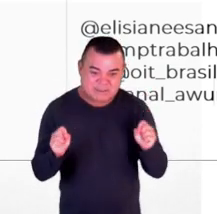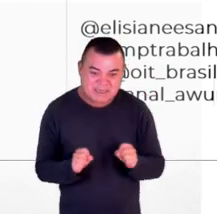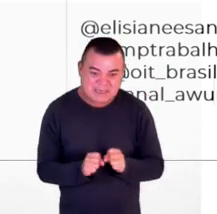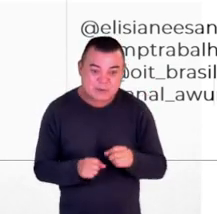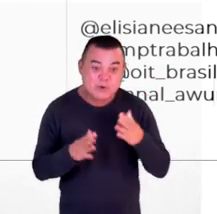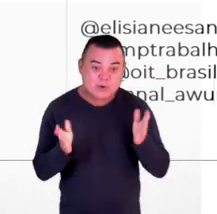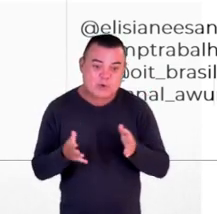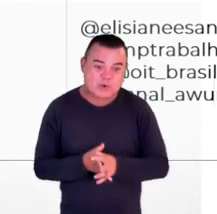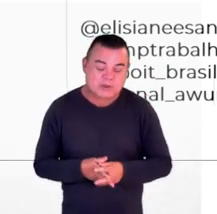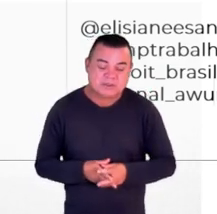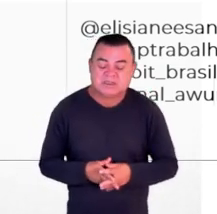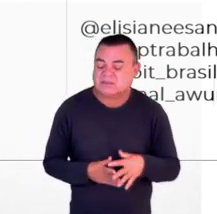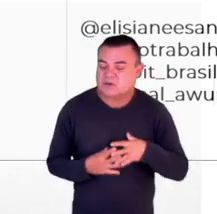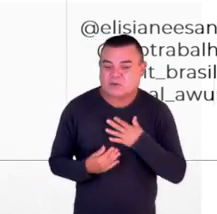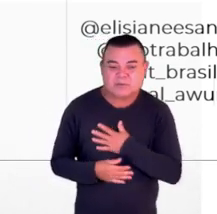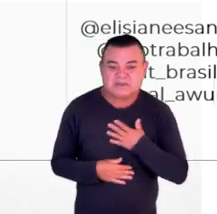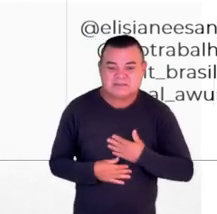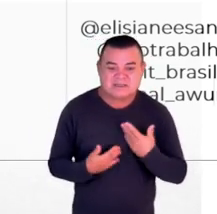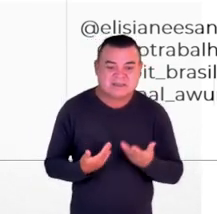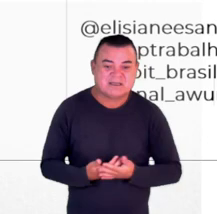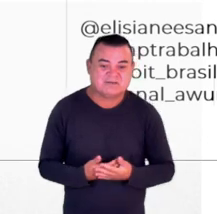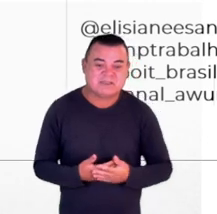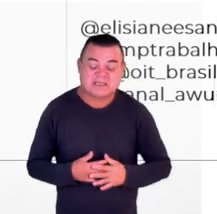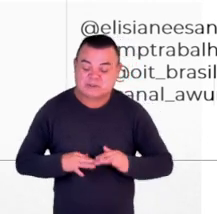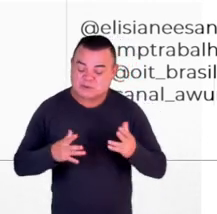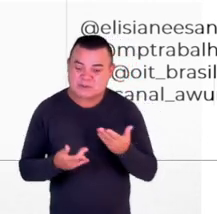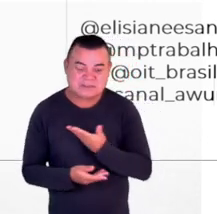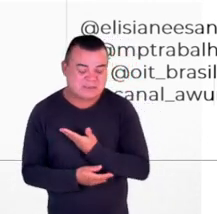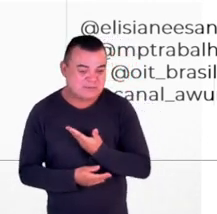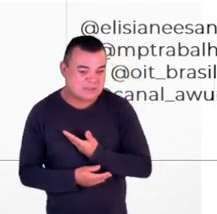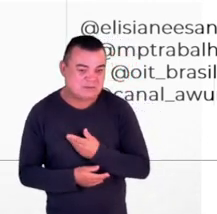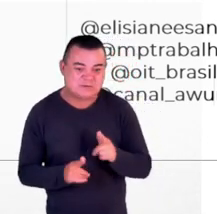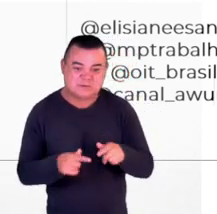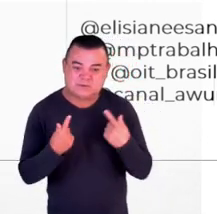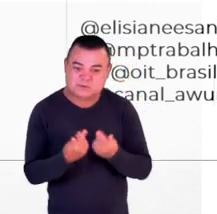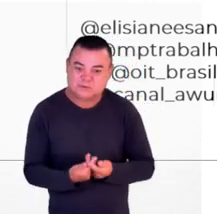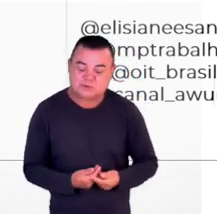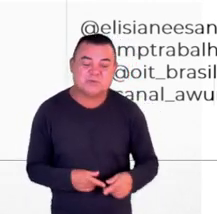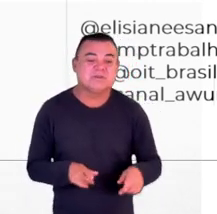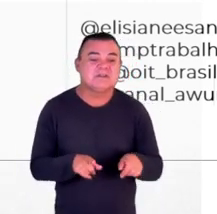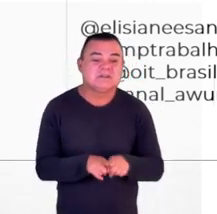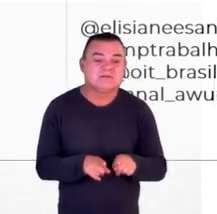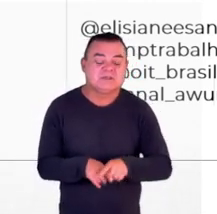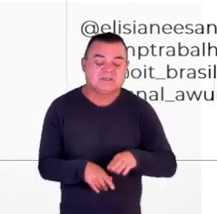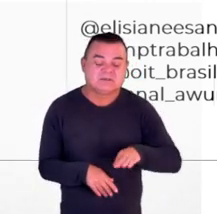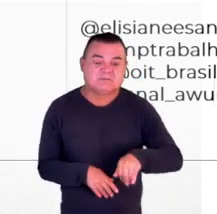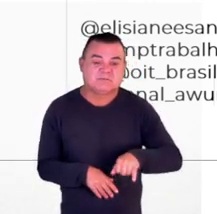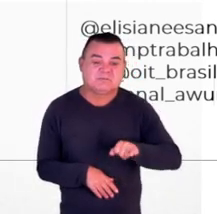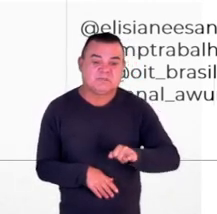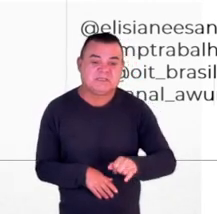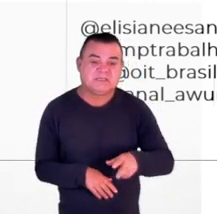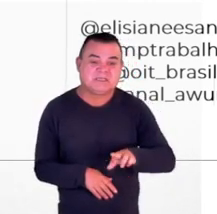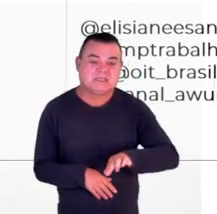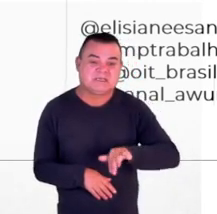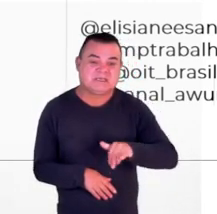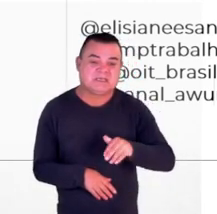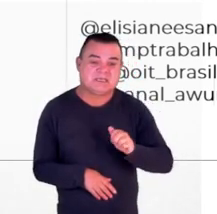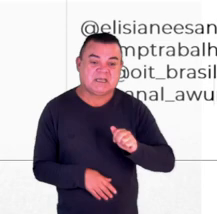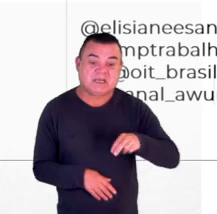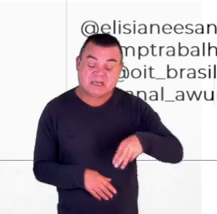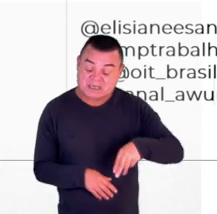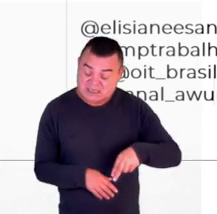grupo a a miram especialmente que nos deu uma aula aqui n já tinha ouvido tanto falar sobre você e foi realmente